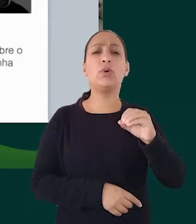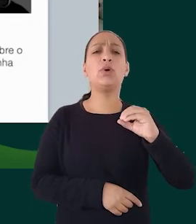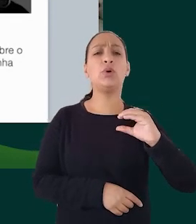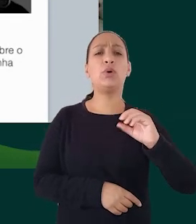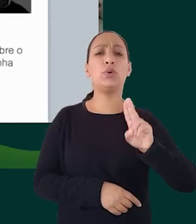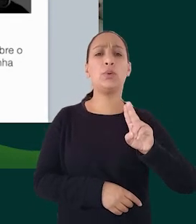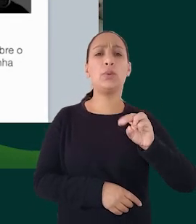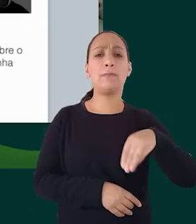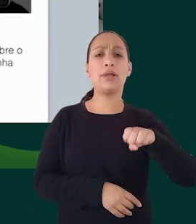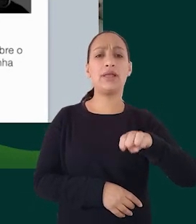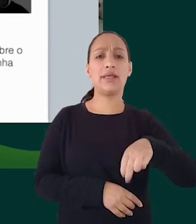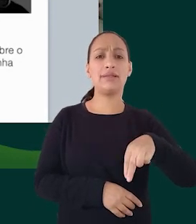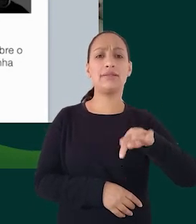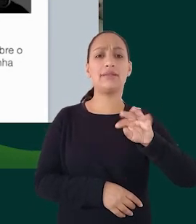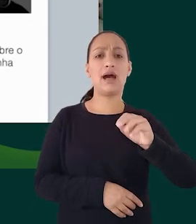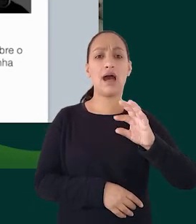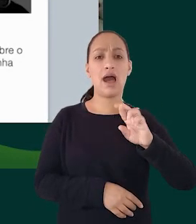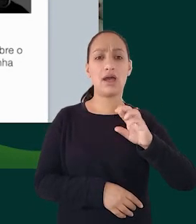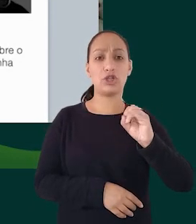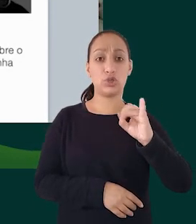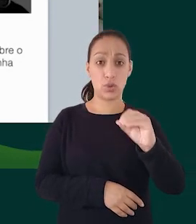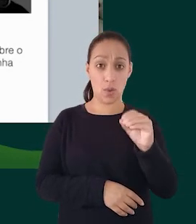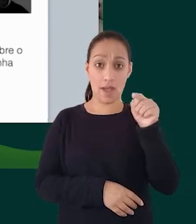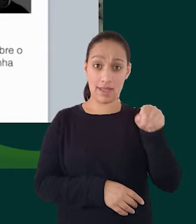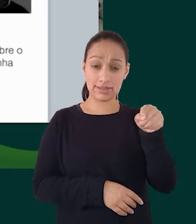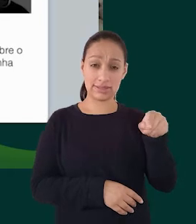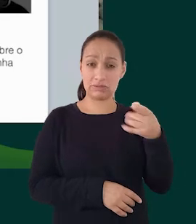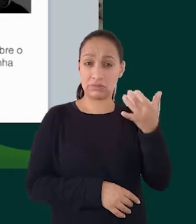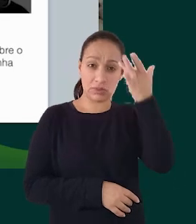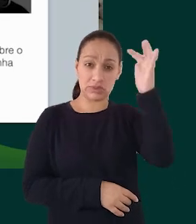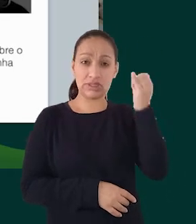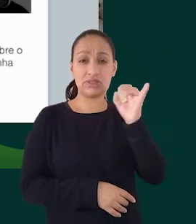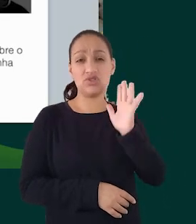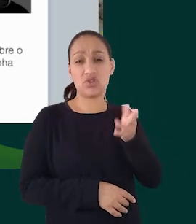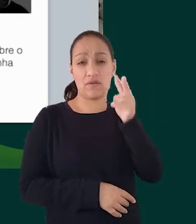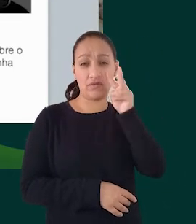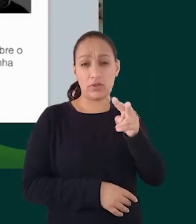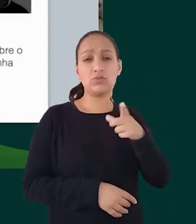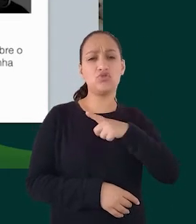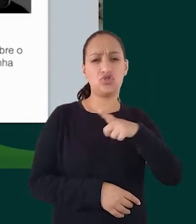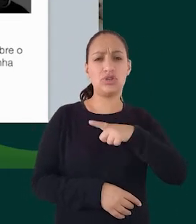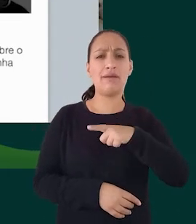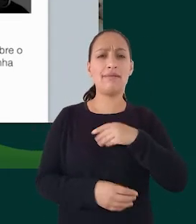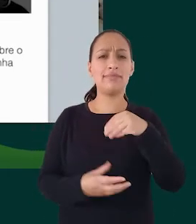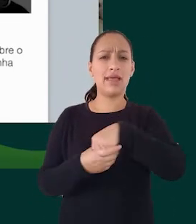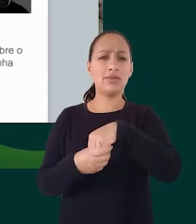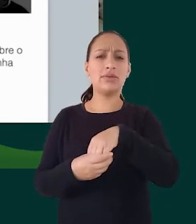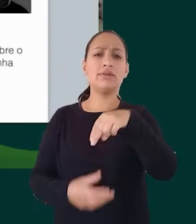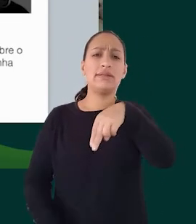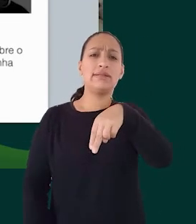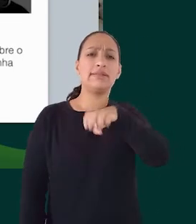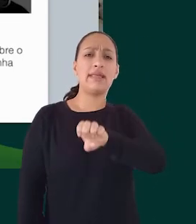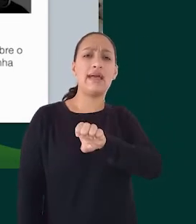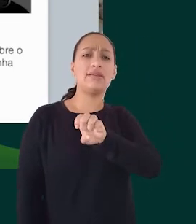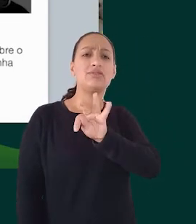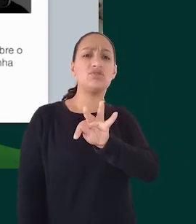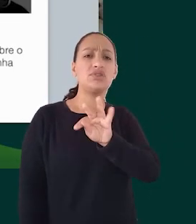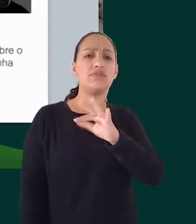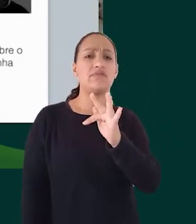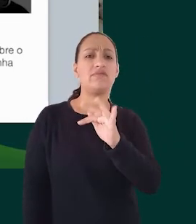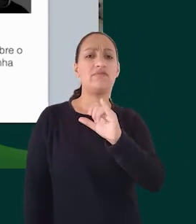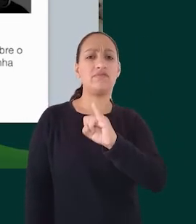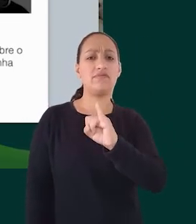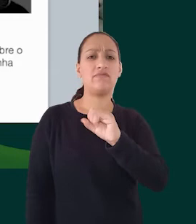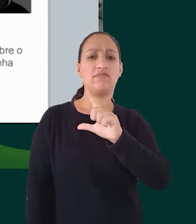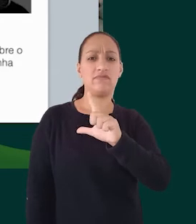viram. Esse documentário ele tem na Netflix, ou pelo menos tinha, mas acho que tem ainda, e ele fala basicamente sobre a